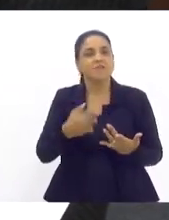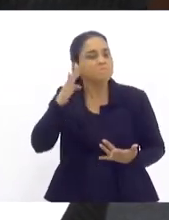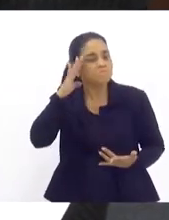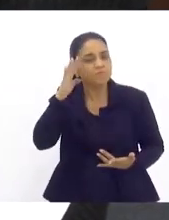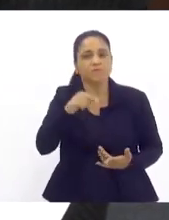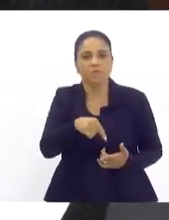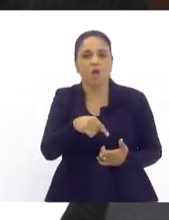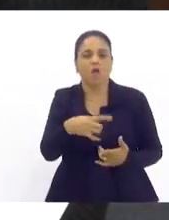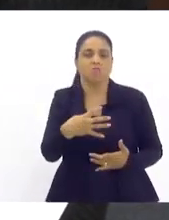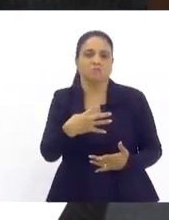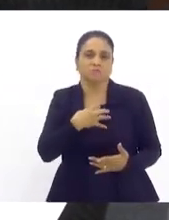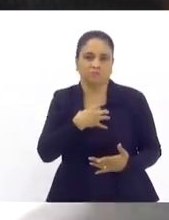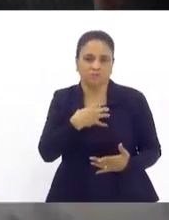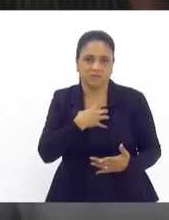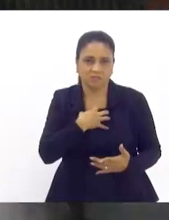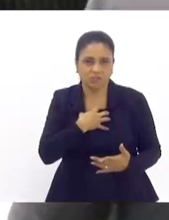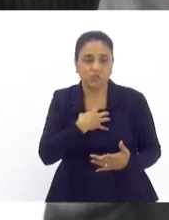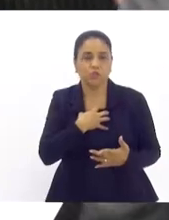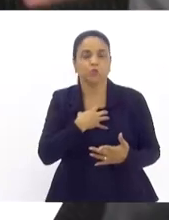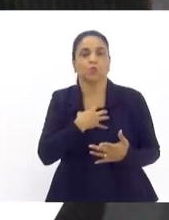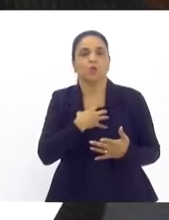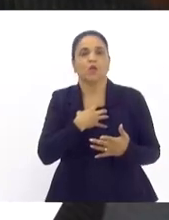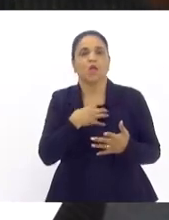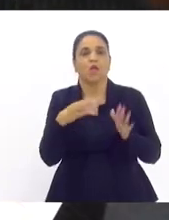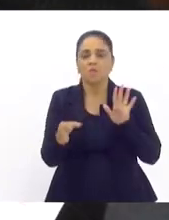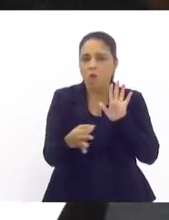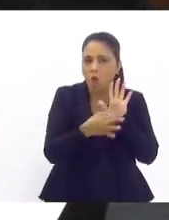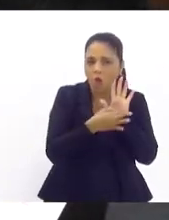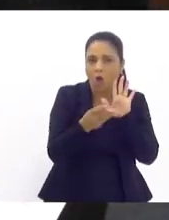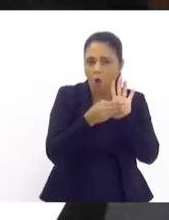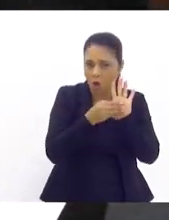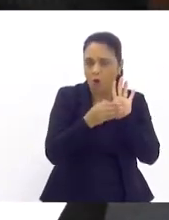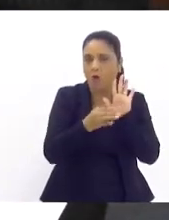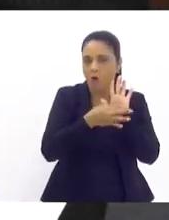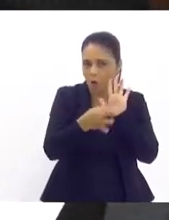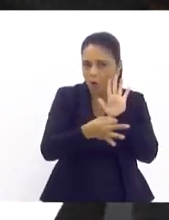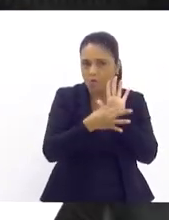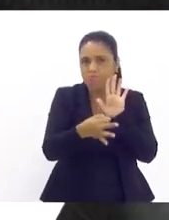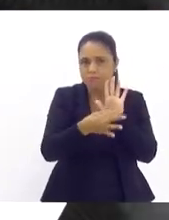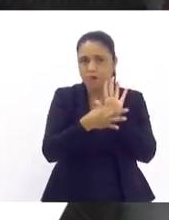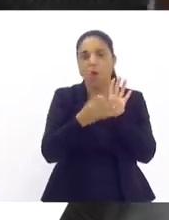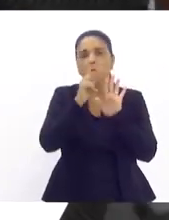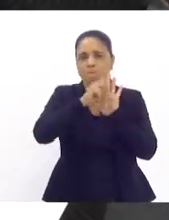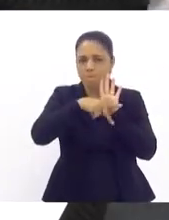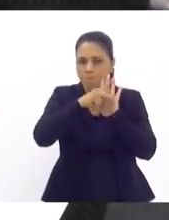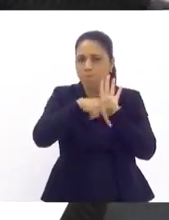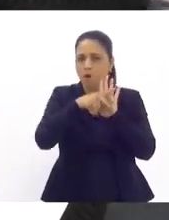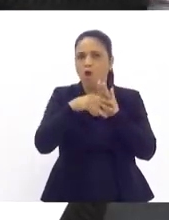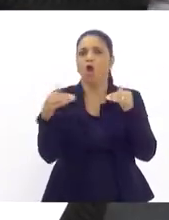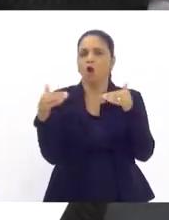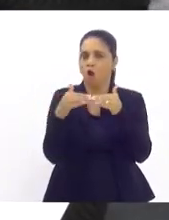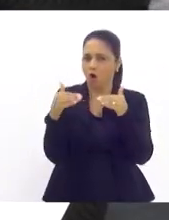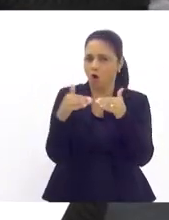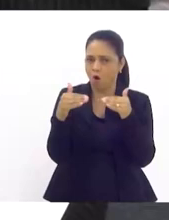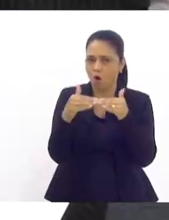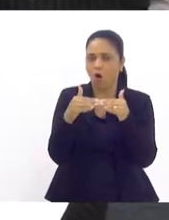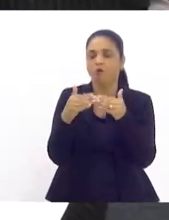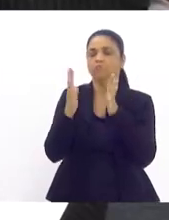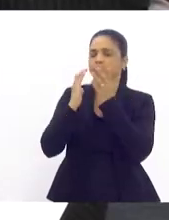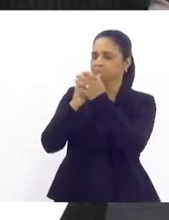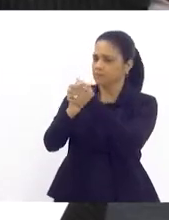sentido, o nosso parecer é favorável ao projeto, parabenizando ao deputado Márcio Canella